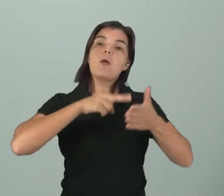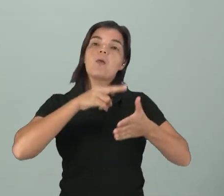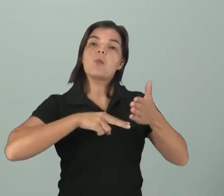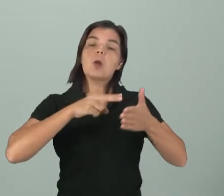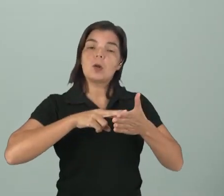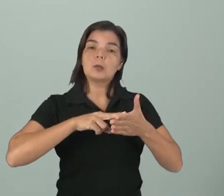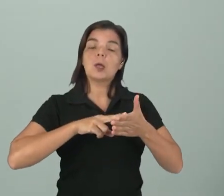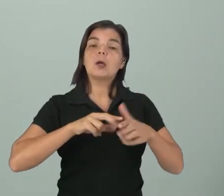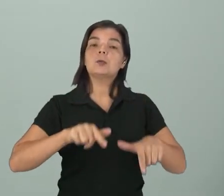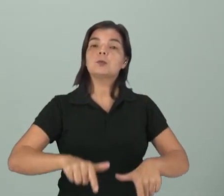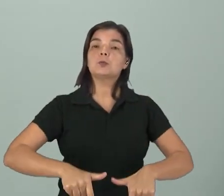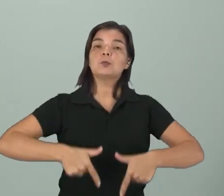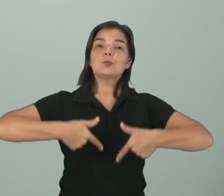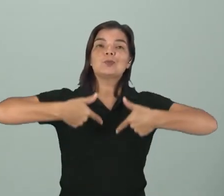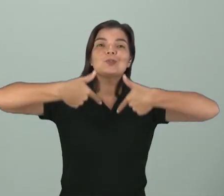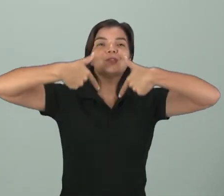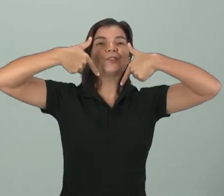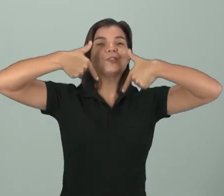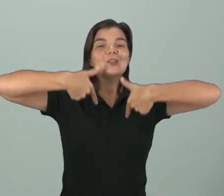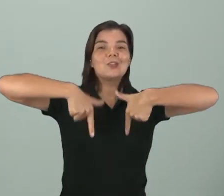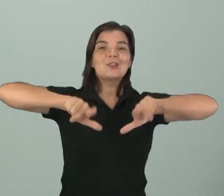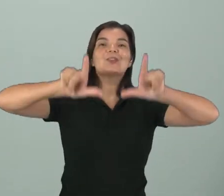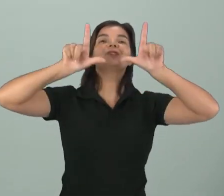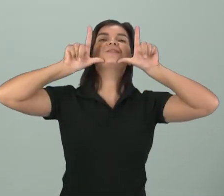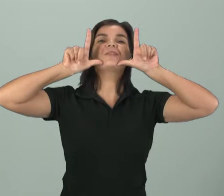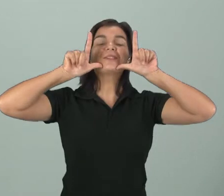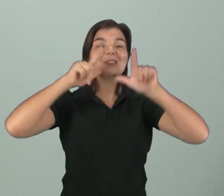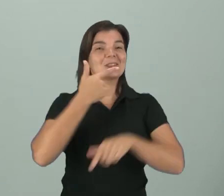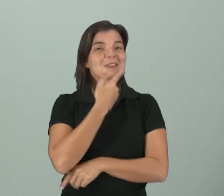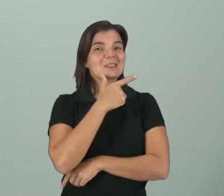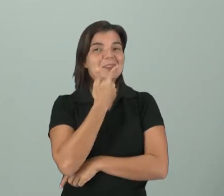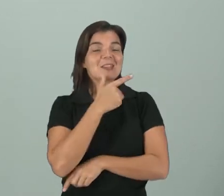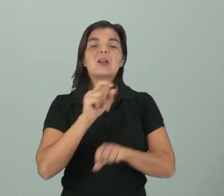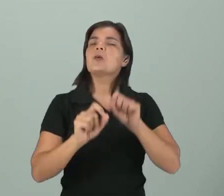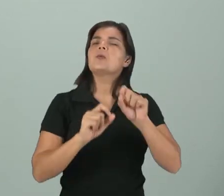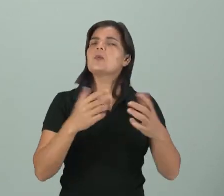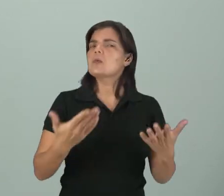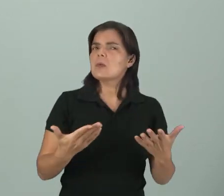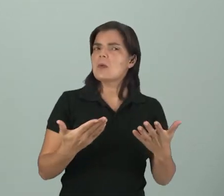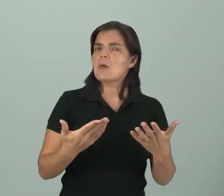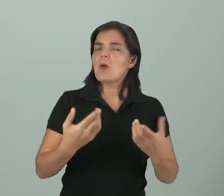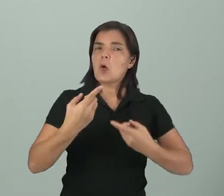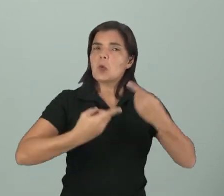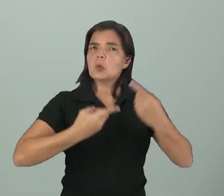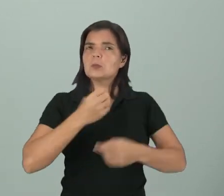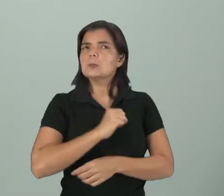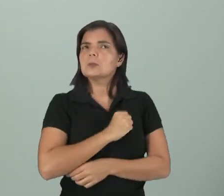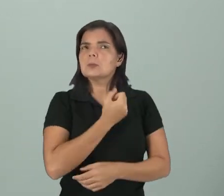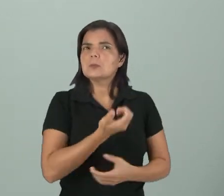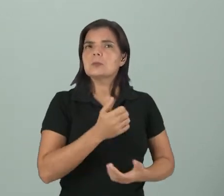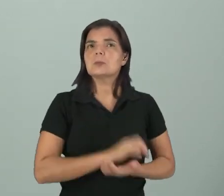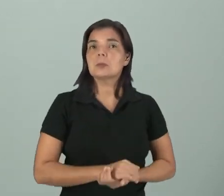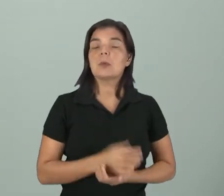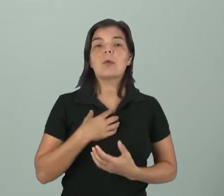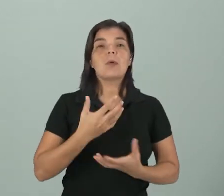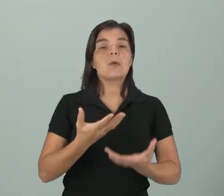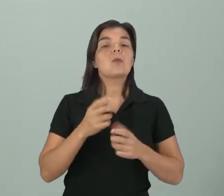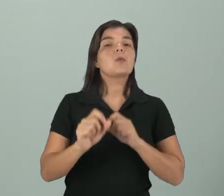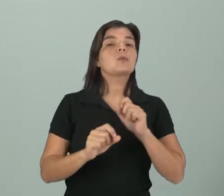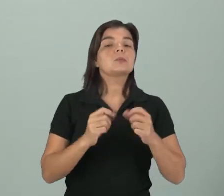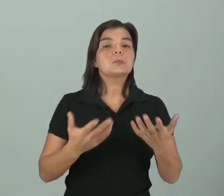desse meme? É irônico pessoas quererem combater o discurso de ódio com discurso de ódio.